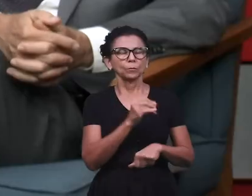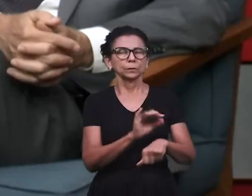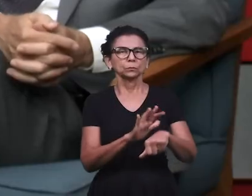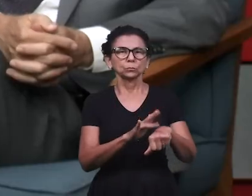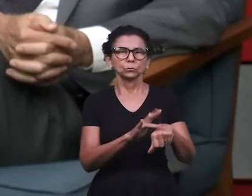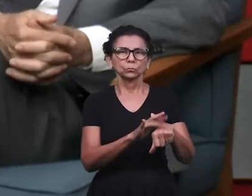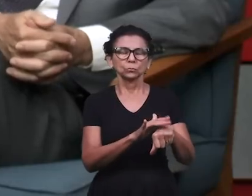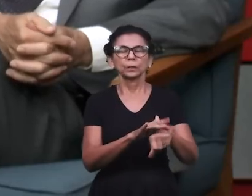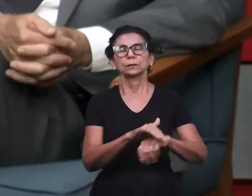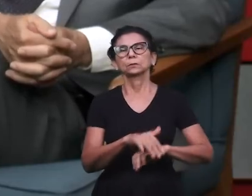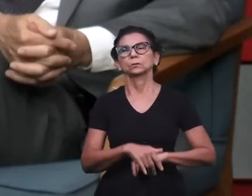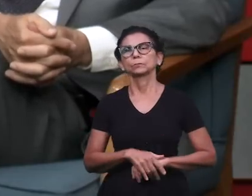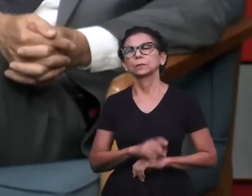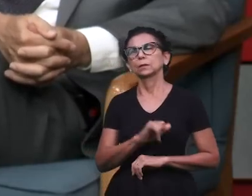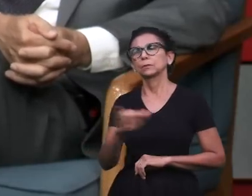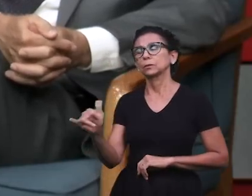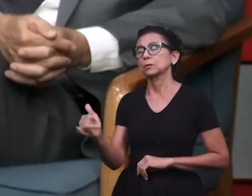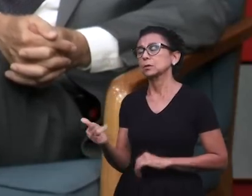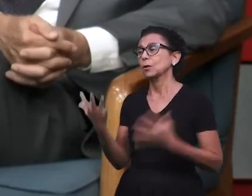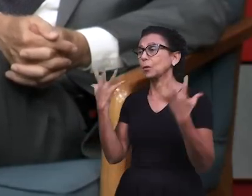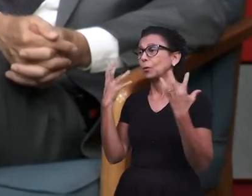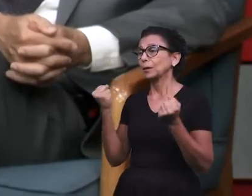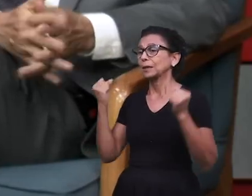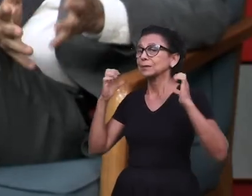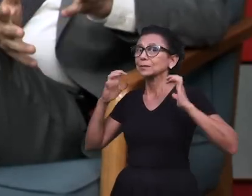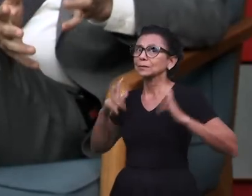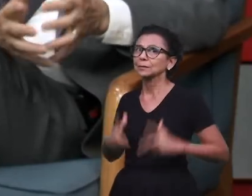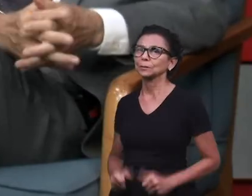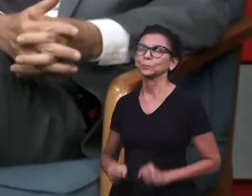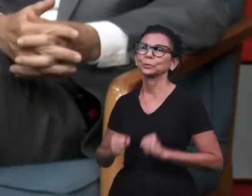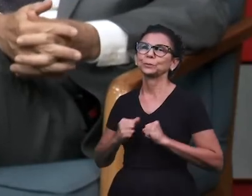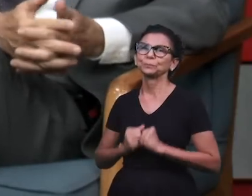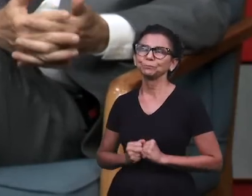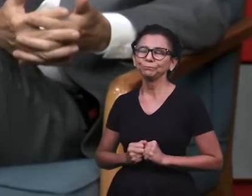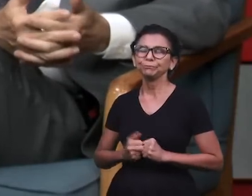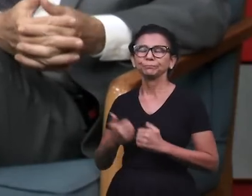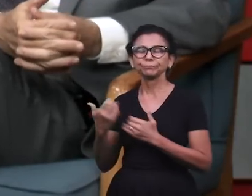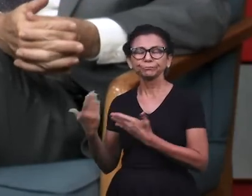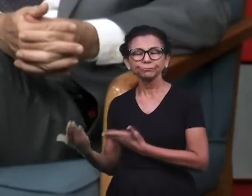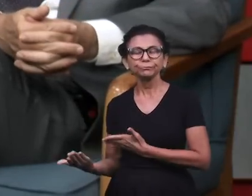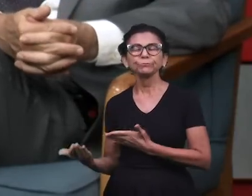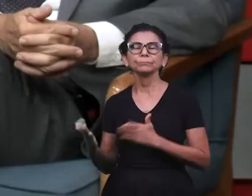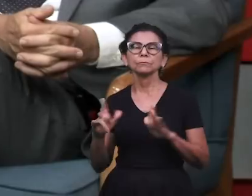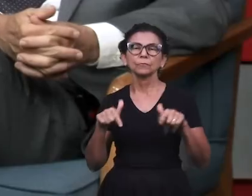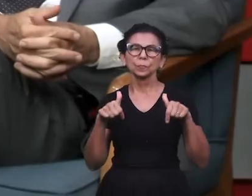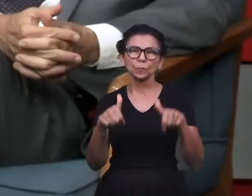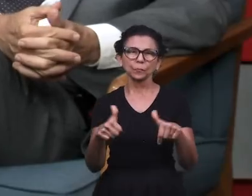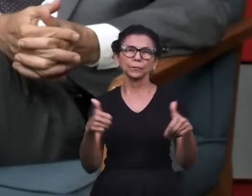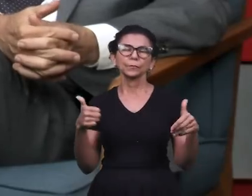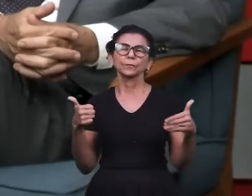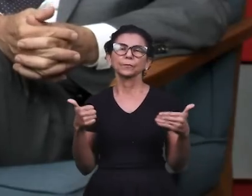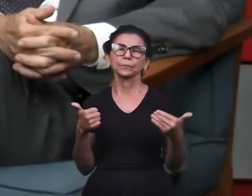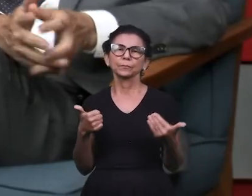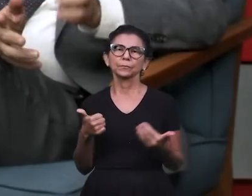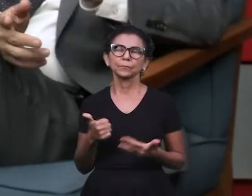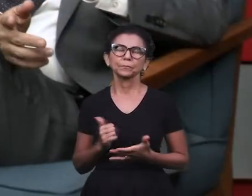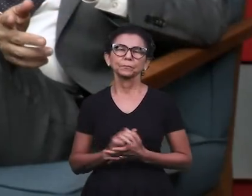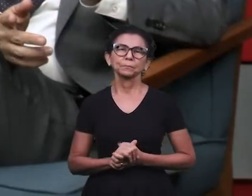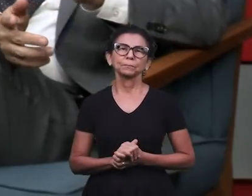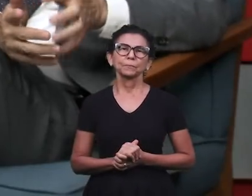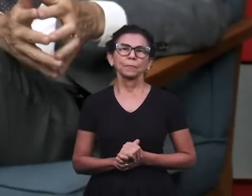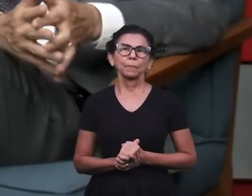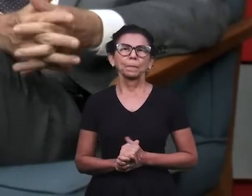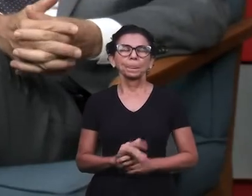e Jesus disse, eu quero ser limpo. E é isso que ele faz, e é isso que ele tem feito na vida do homem até hoje.